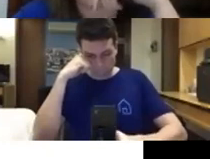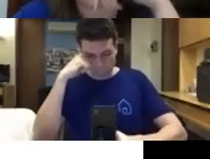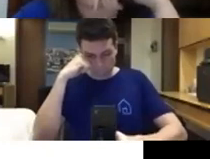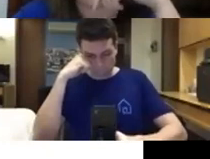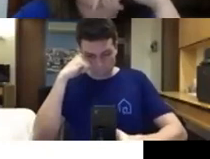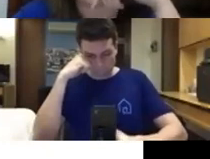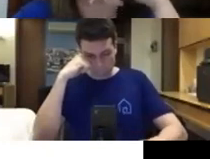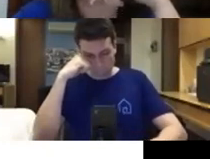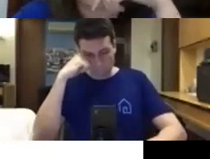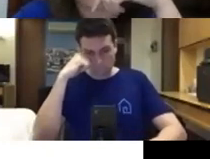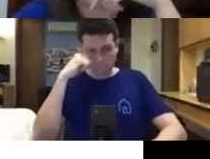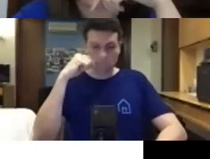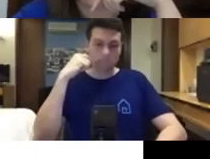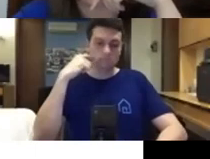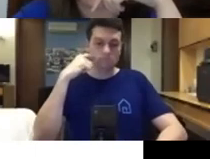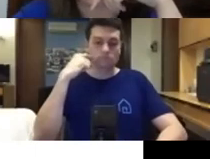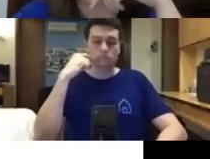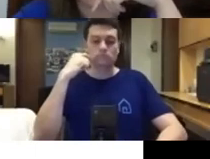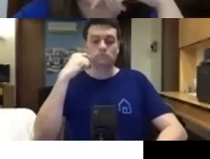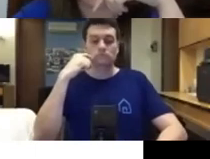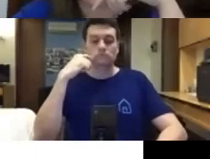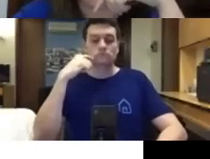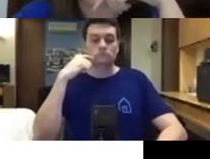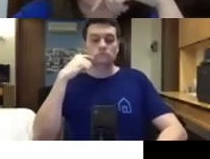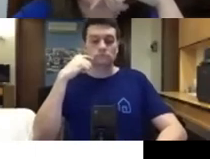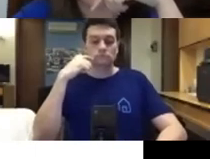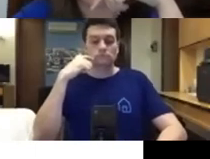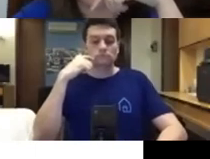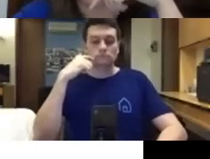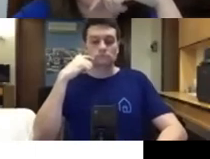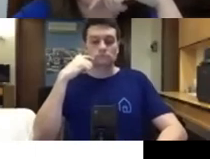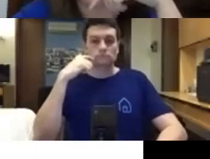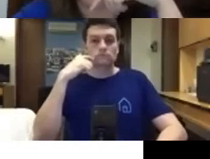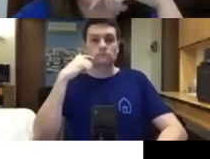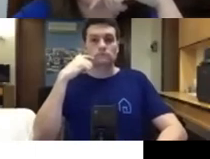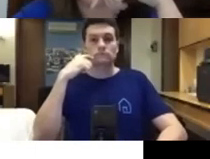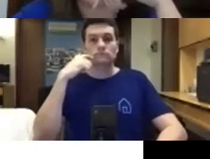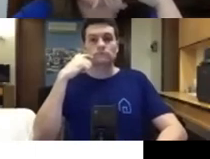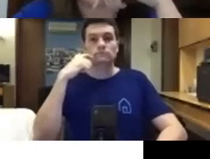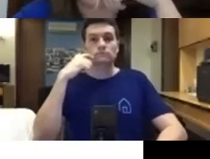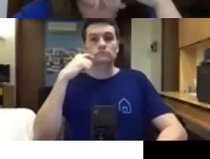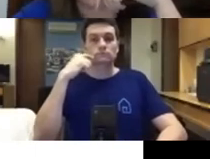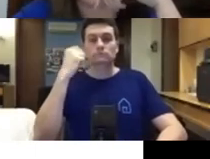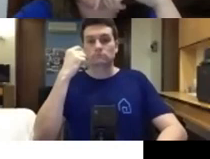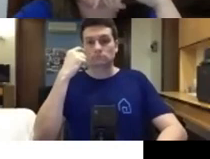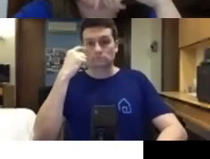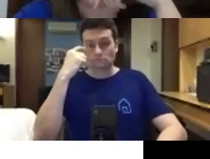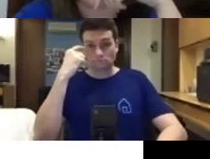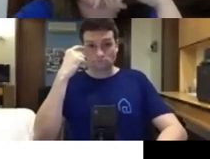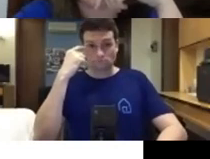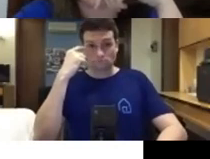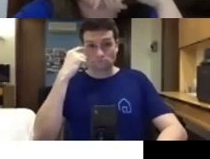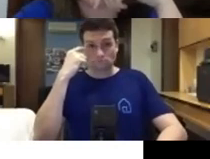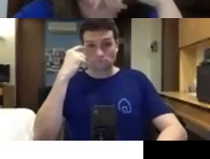é sabermos se a armadura principal chegou a 500 graus ou não. Esse é o limite normativo, né? Ou seja,